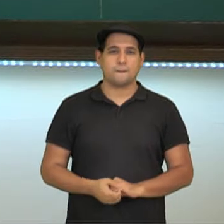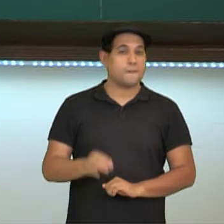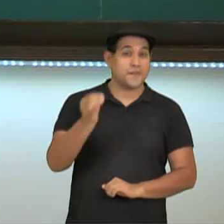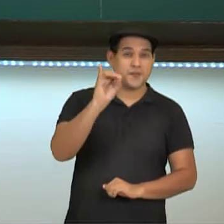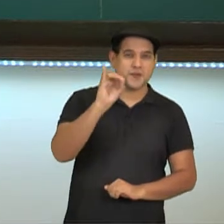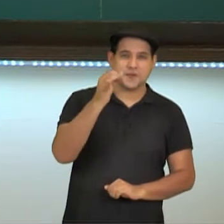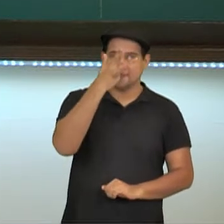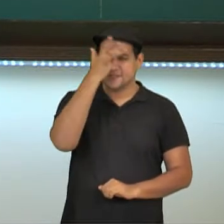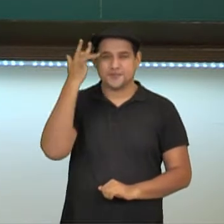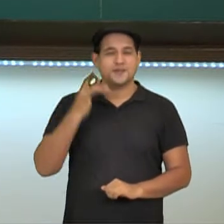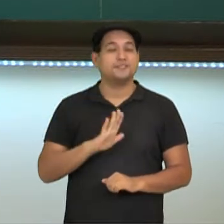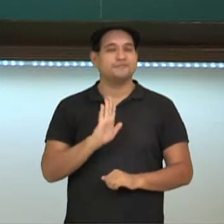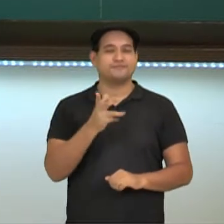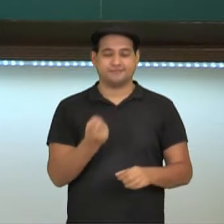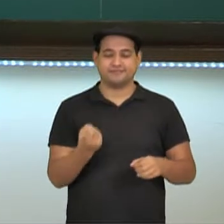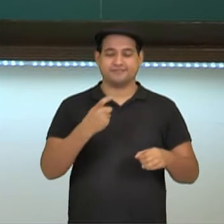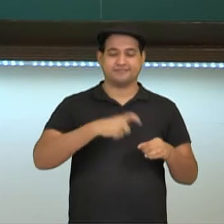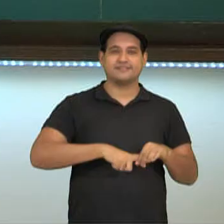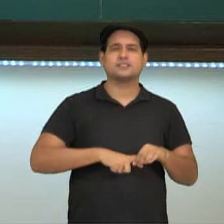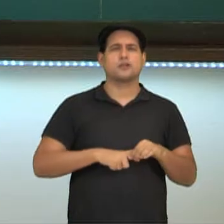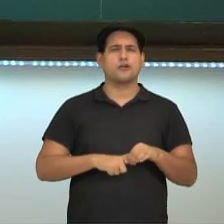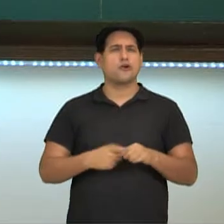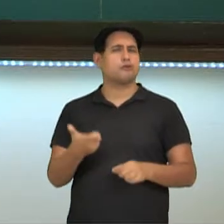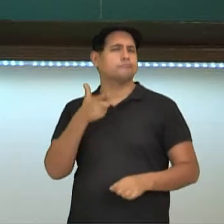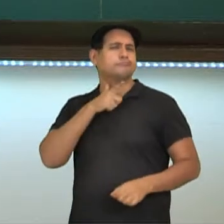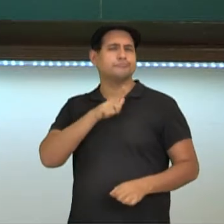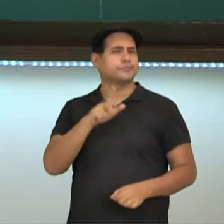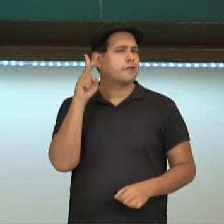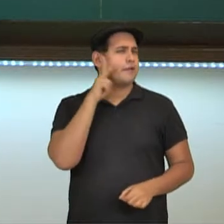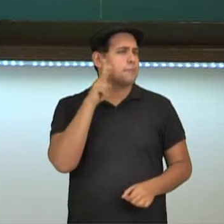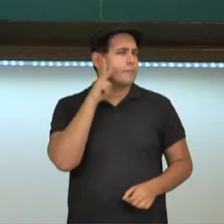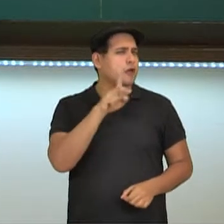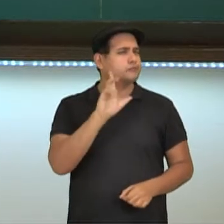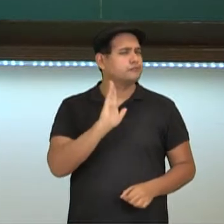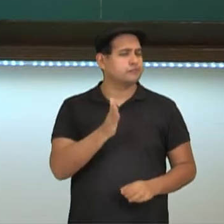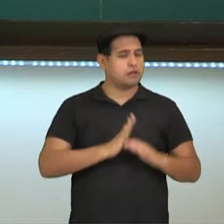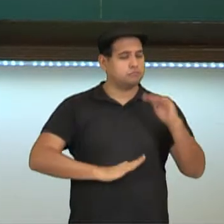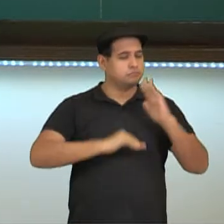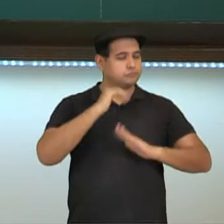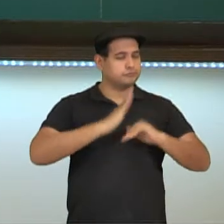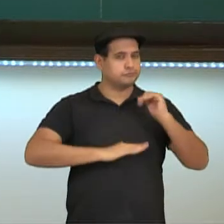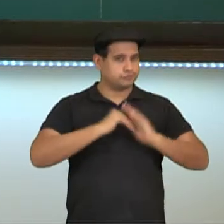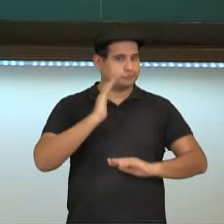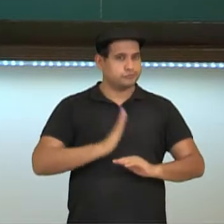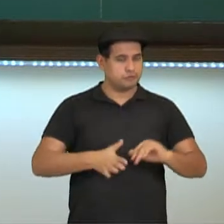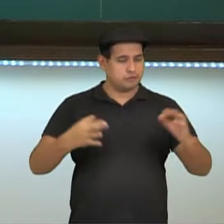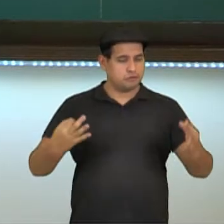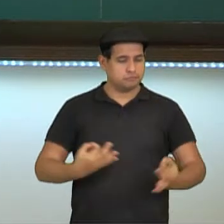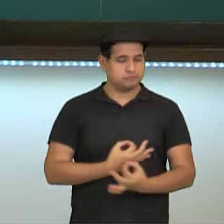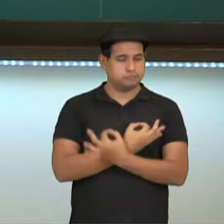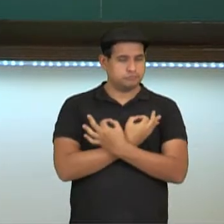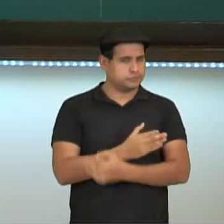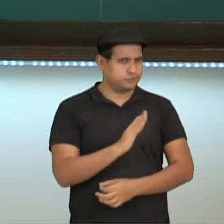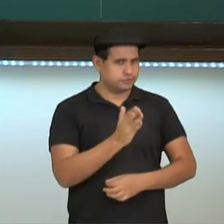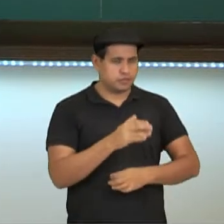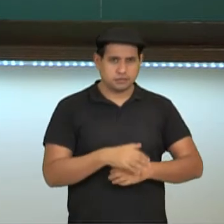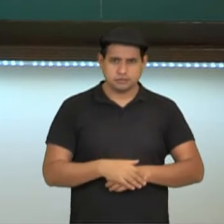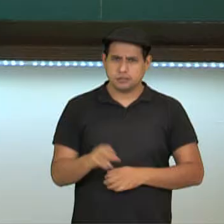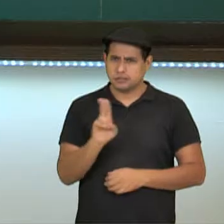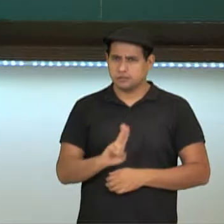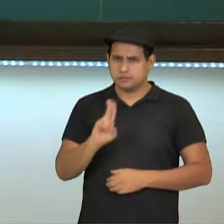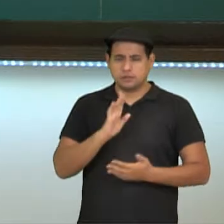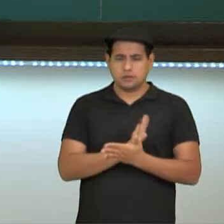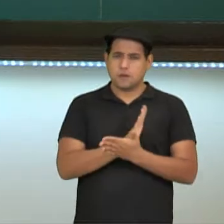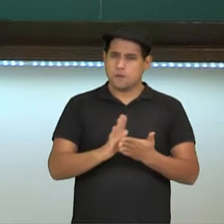Oi pessoal, voltamos. Conseguiram lembrar se vocês já praticaram alguma vez essa meditação guiada? Se usaram